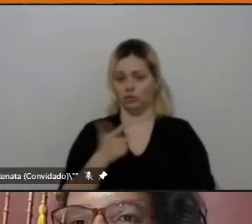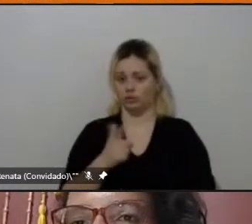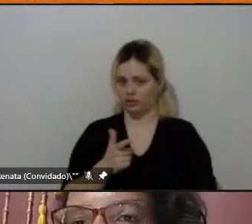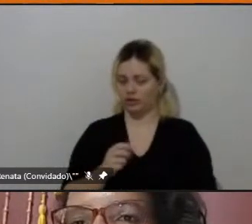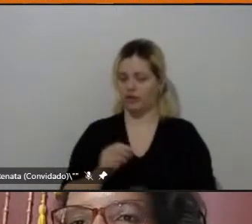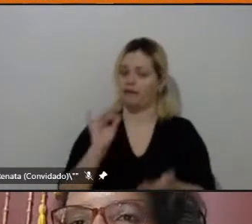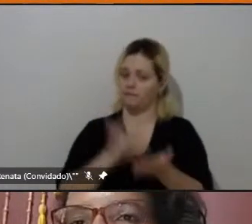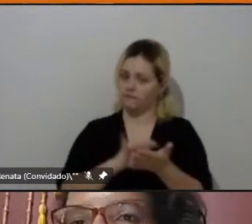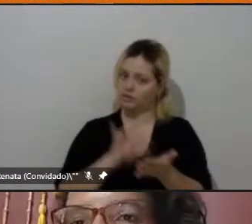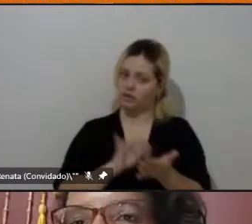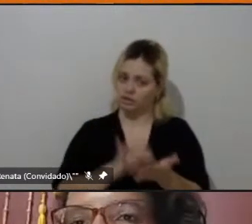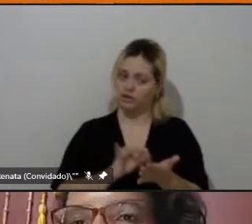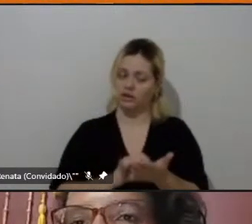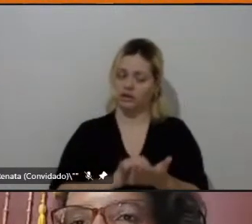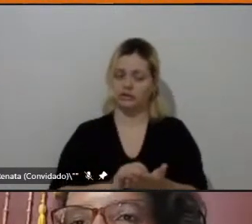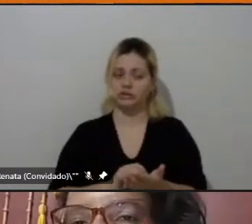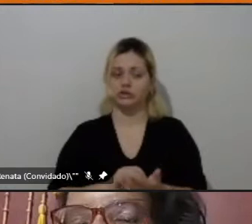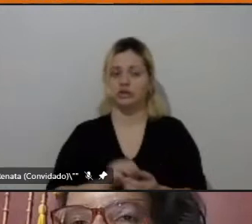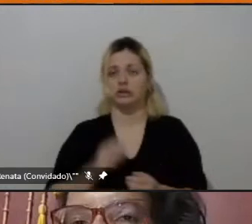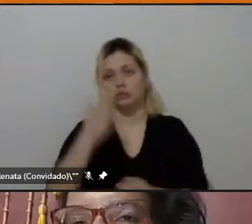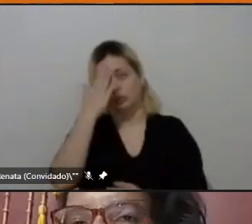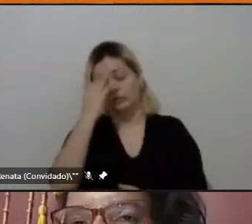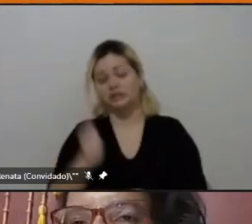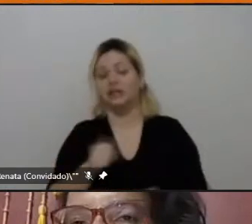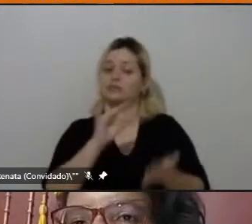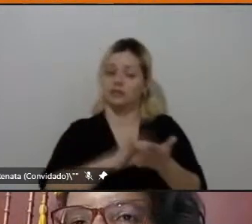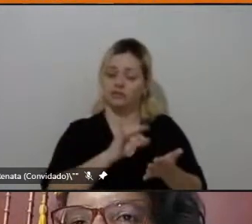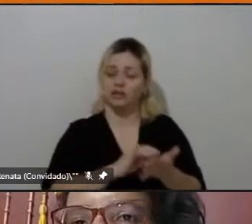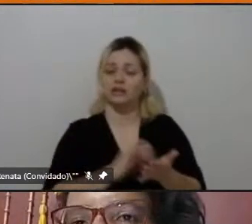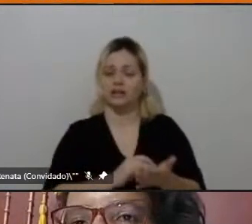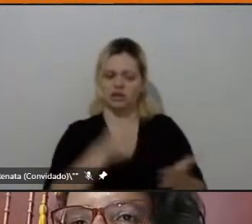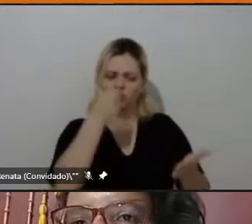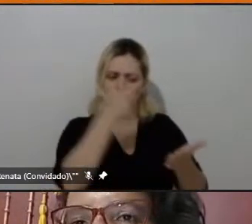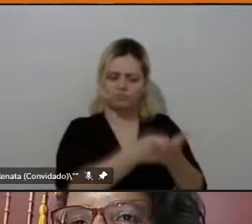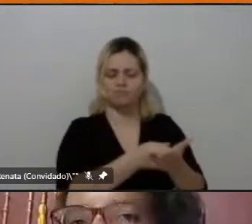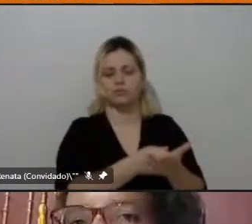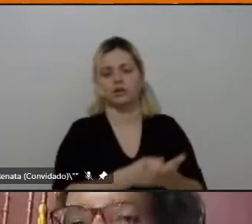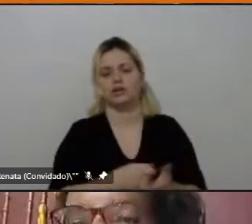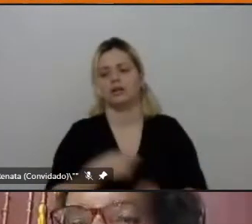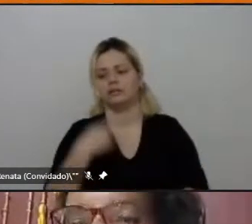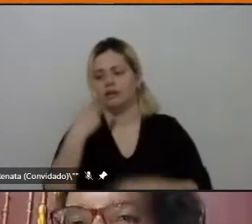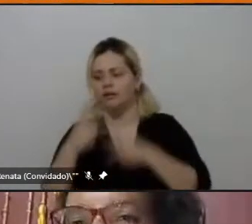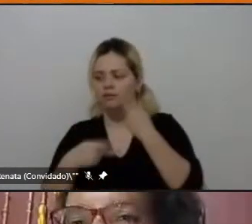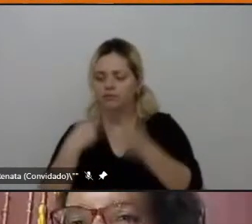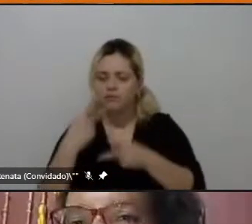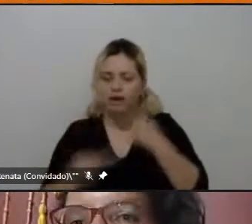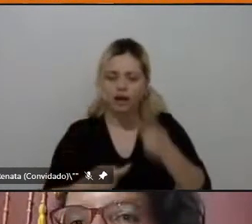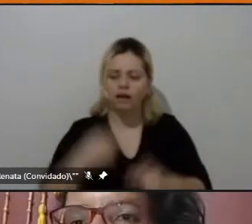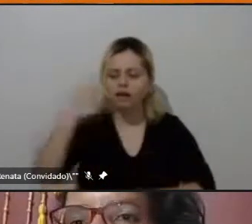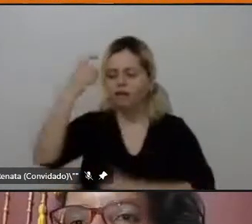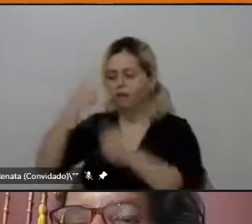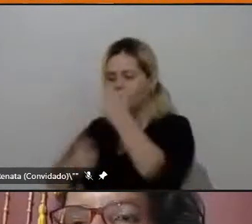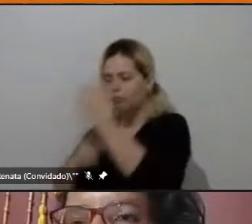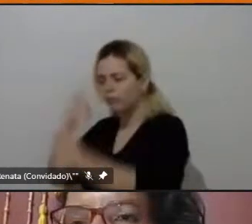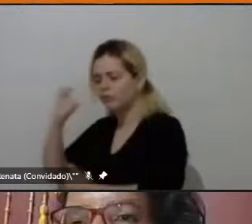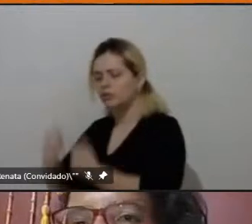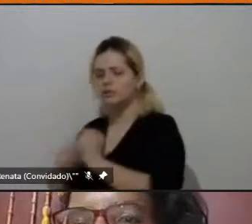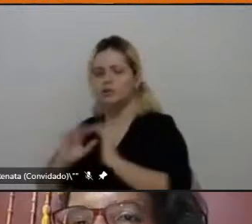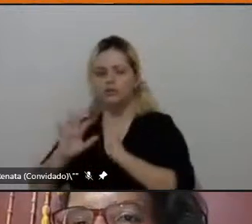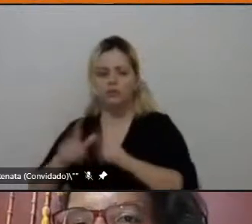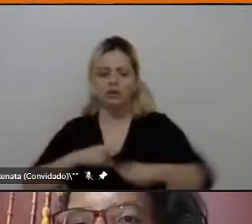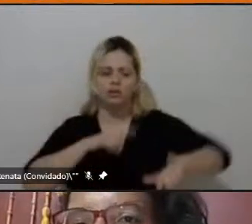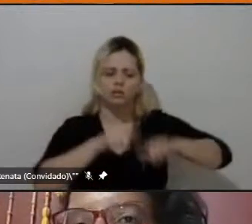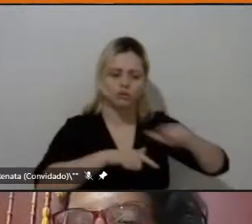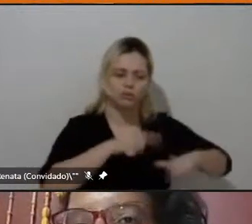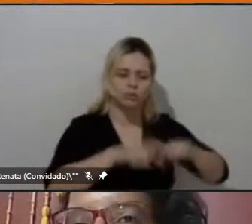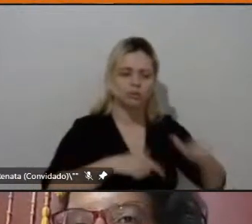real participação, né? Mesmo na sua ordem, na sua estrutura de fala, na incorporação daquelas demandas, né, para a